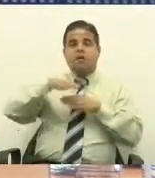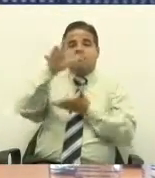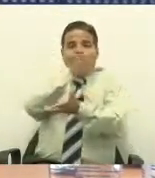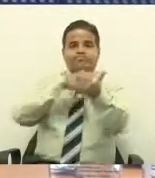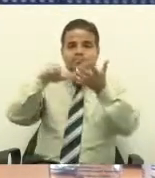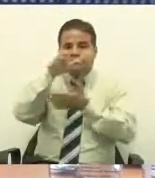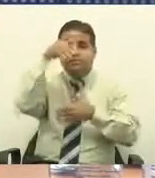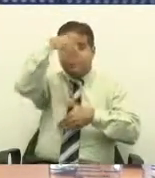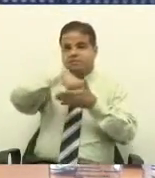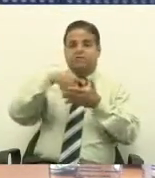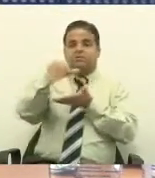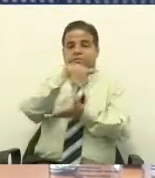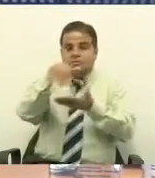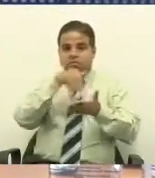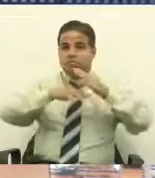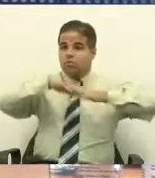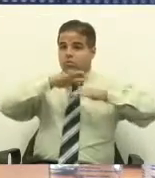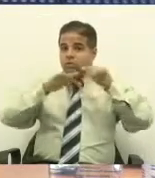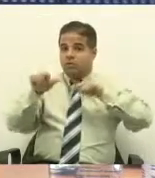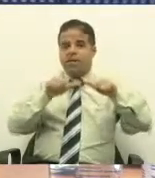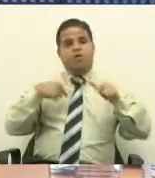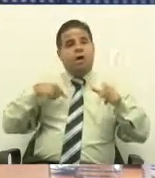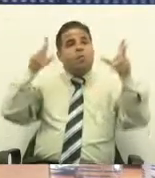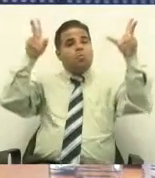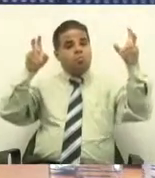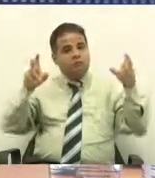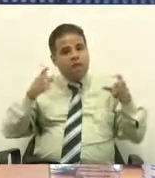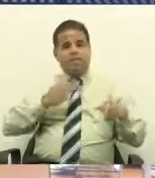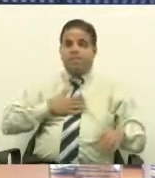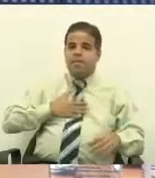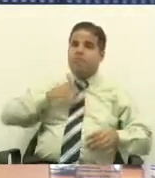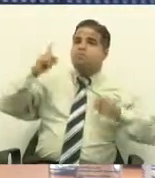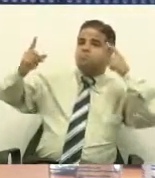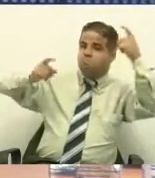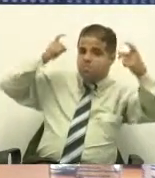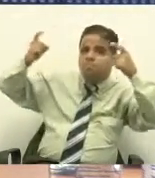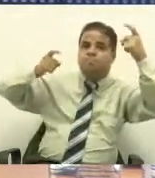da secretaria. Esse é um tema que muito me preocupa,